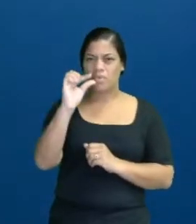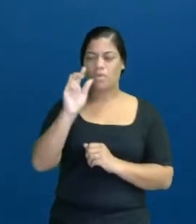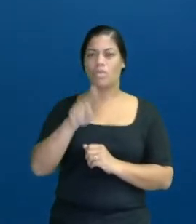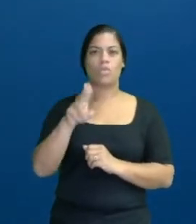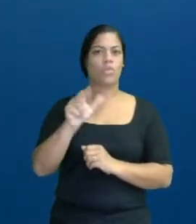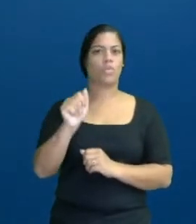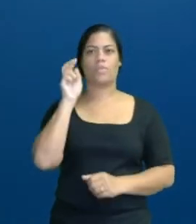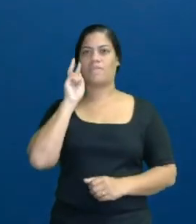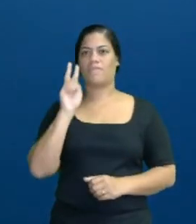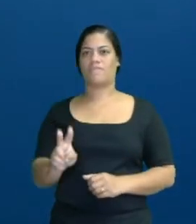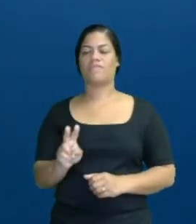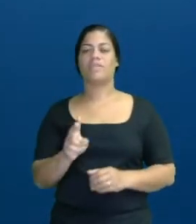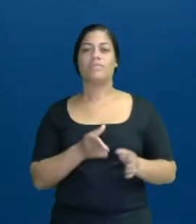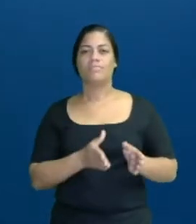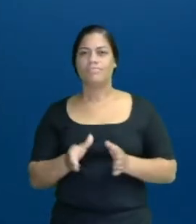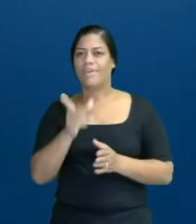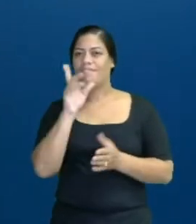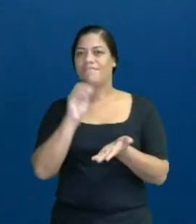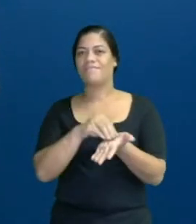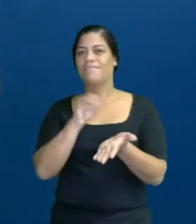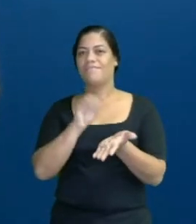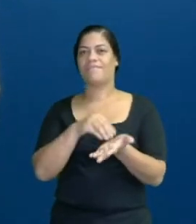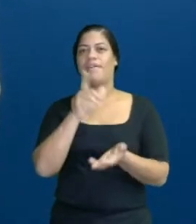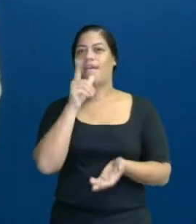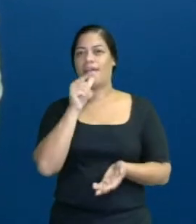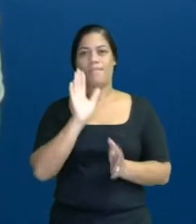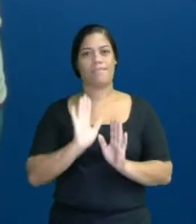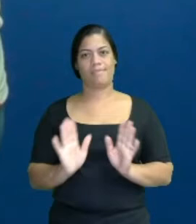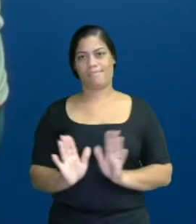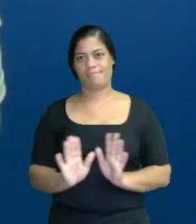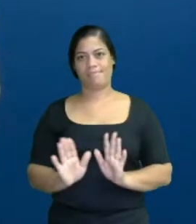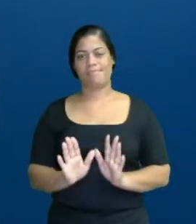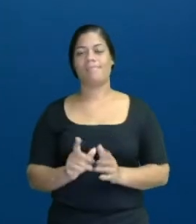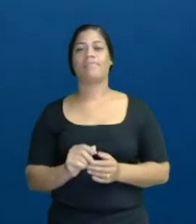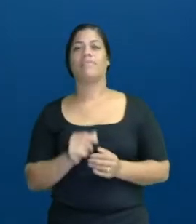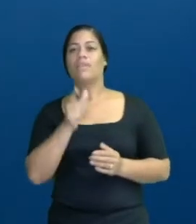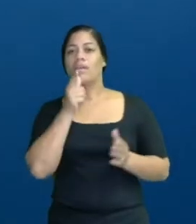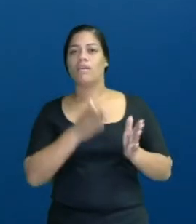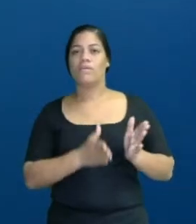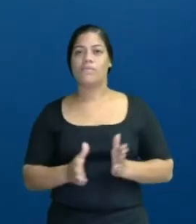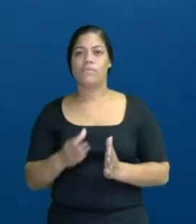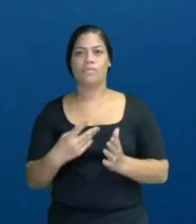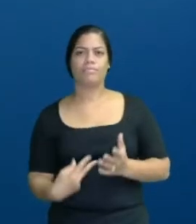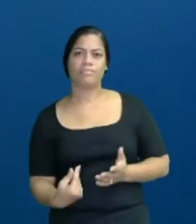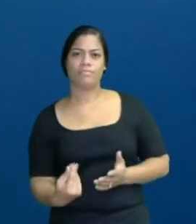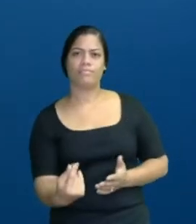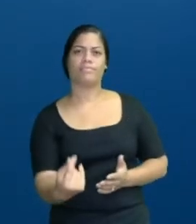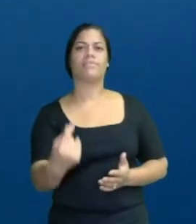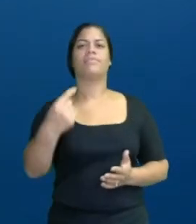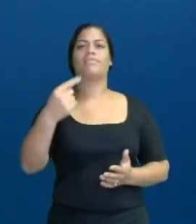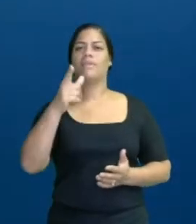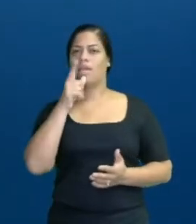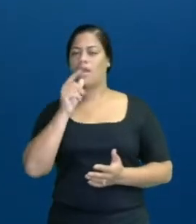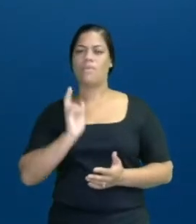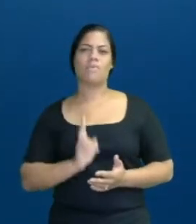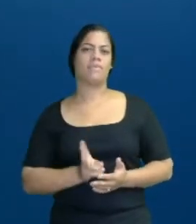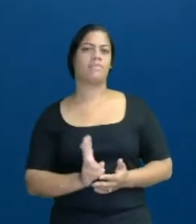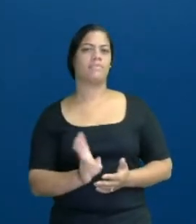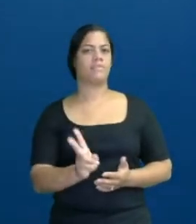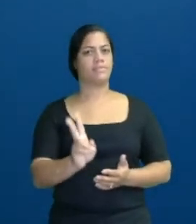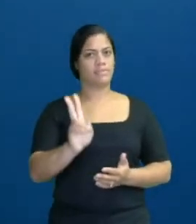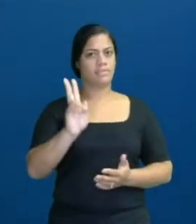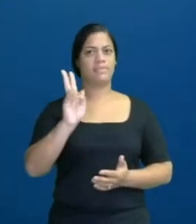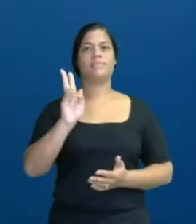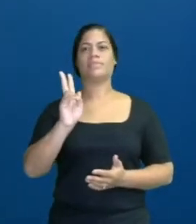vai encontrar o seu leito sem água, certo? Então, é um rio contínuo, que vai ter água sempre.